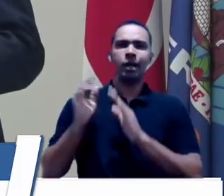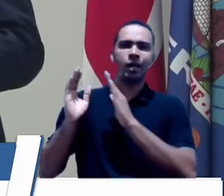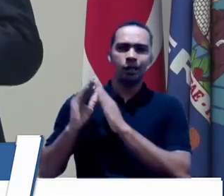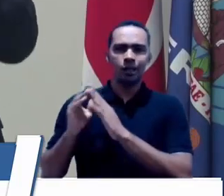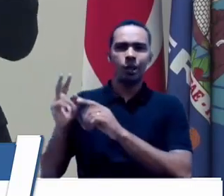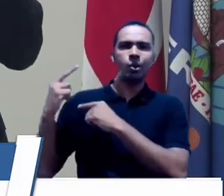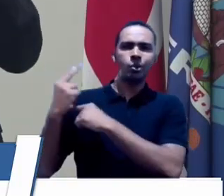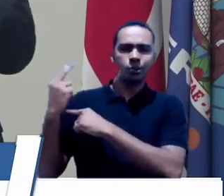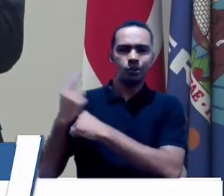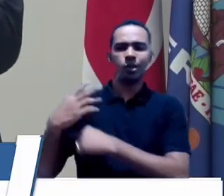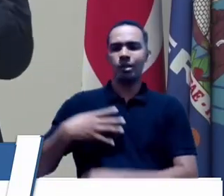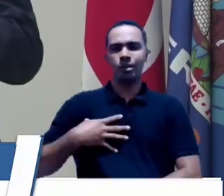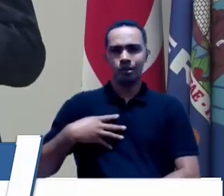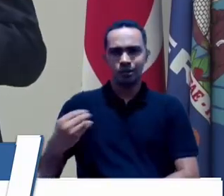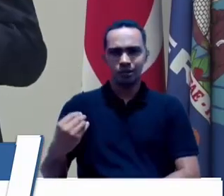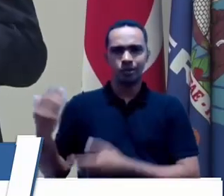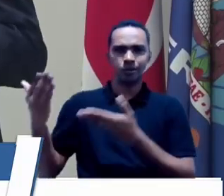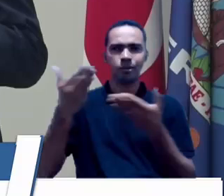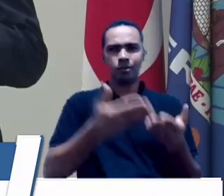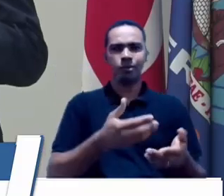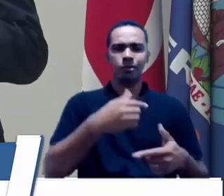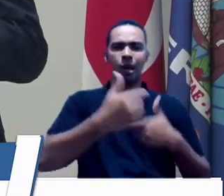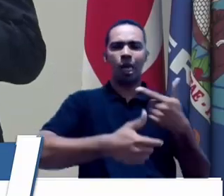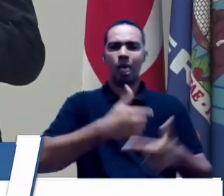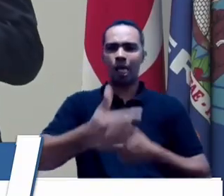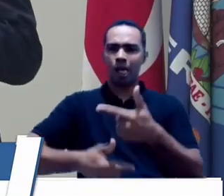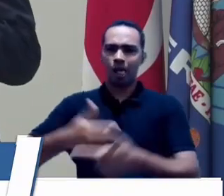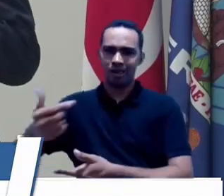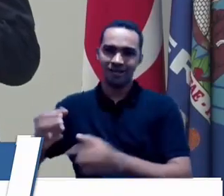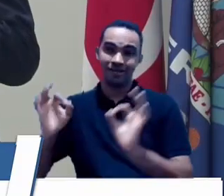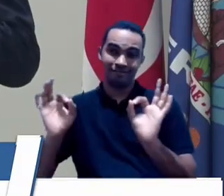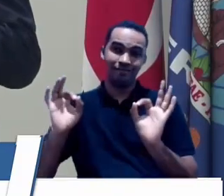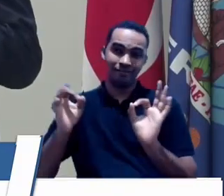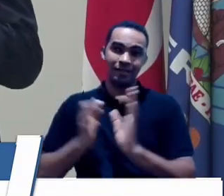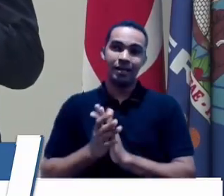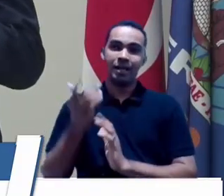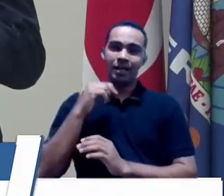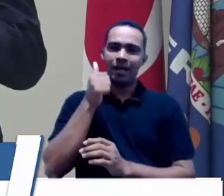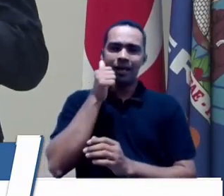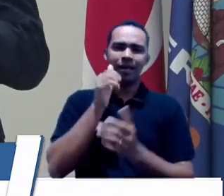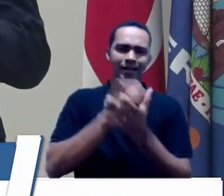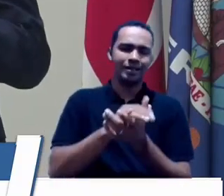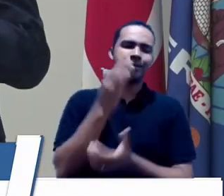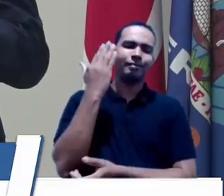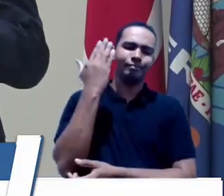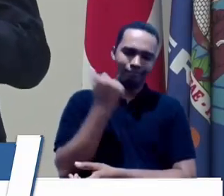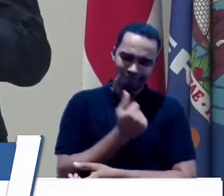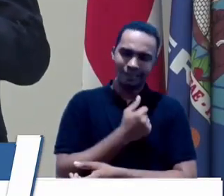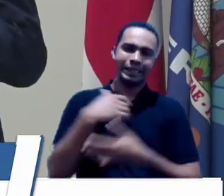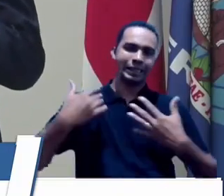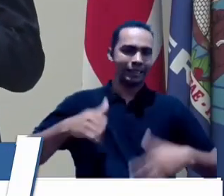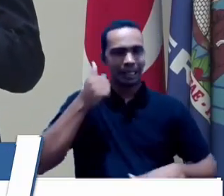filhos para eu poder fazer todas essas coisas. Né? E quem é casado sabe, né? O quanto a mulher reclama,